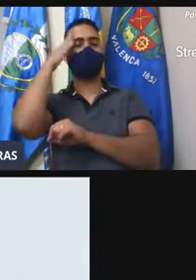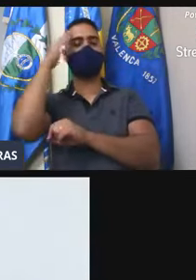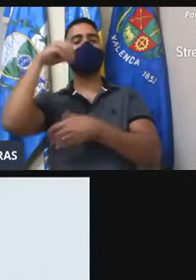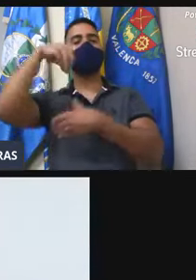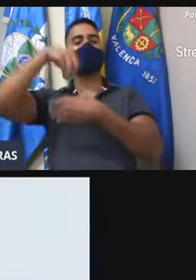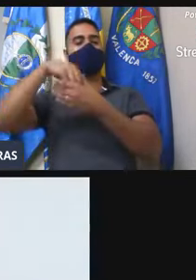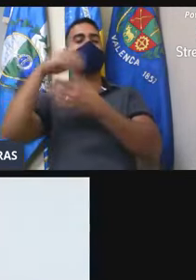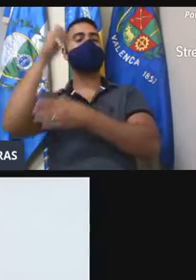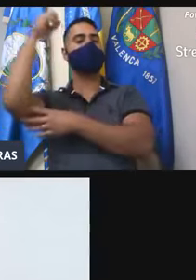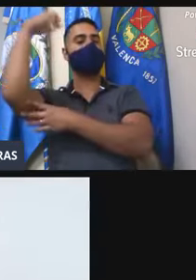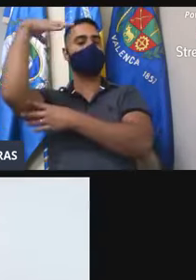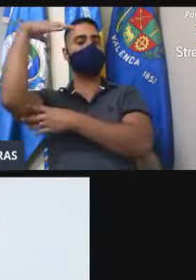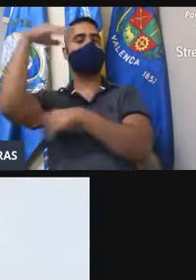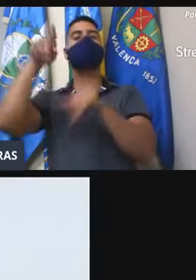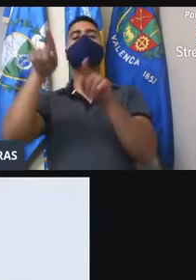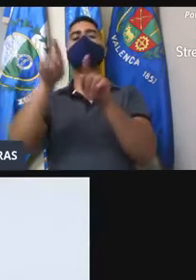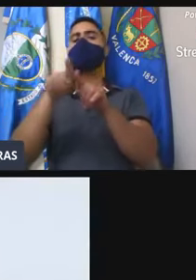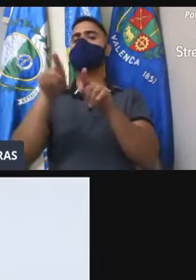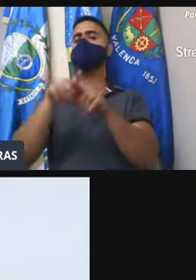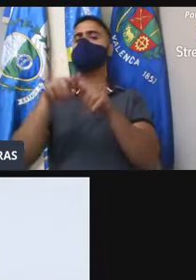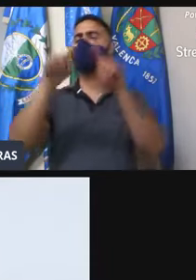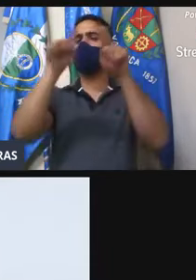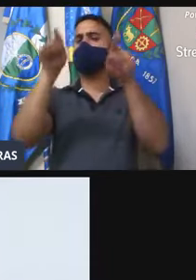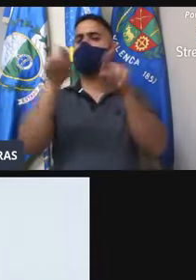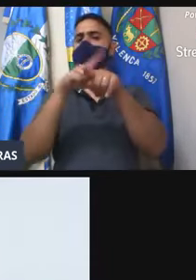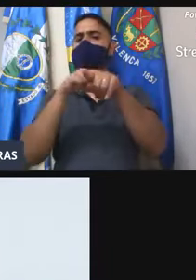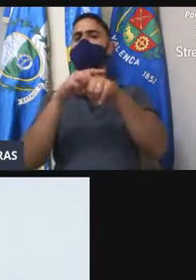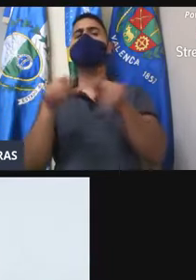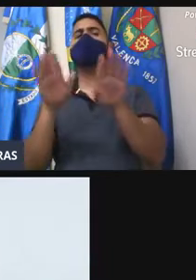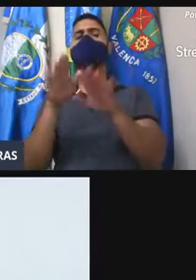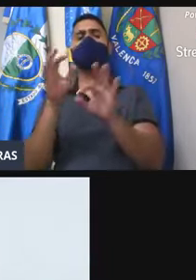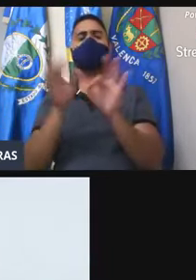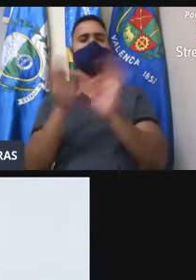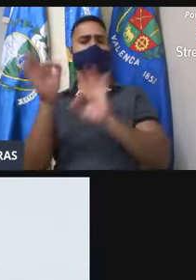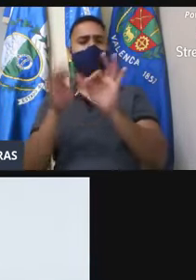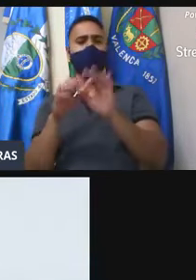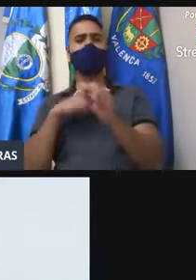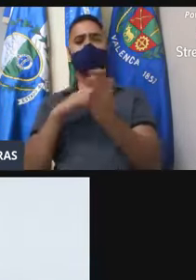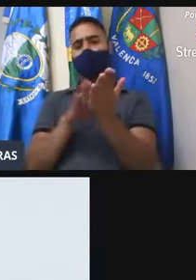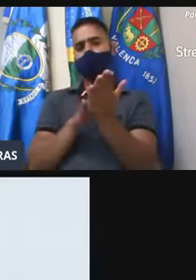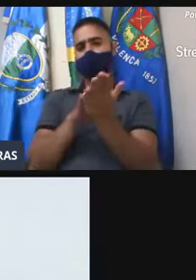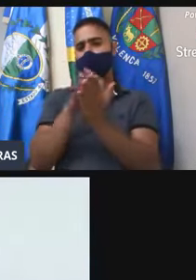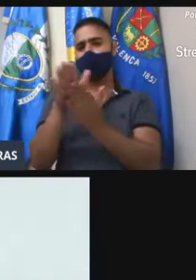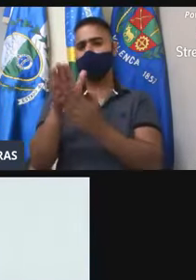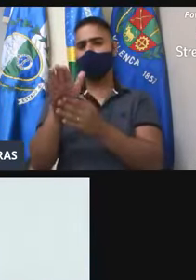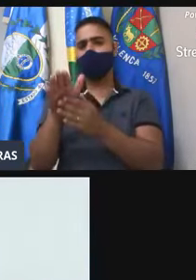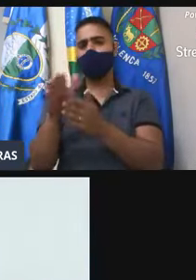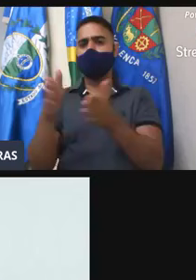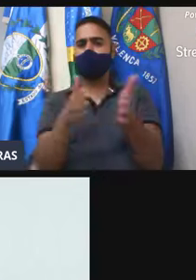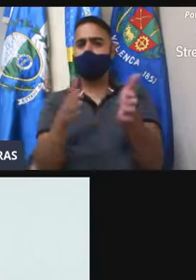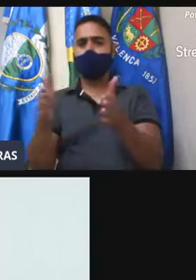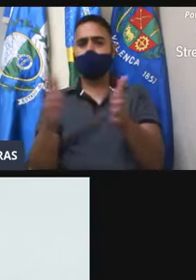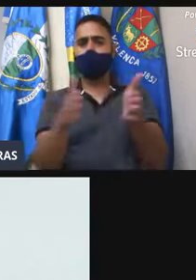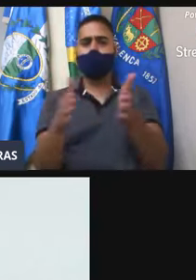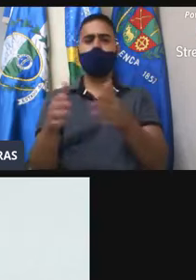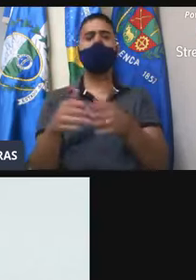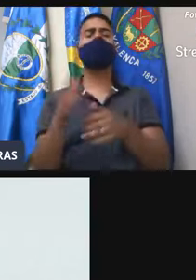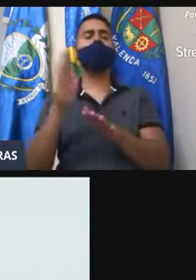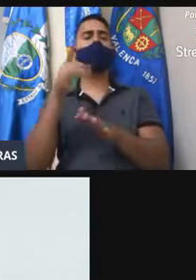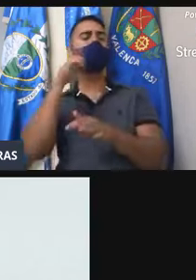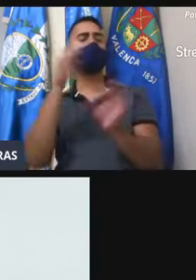poste, o novo relógio, já está tudo feito lá, tiramos o degrau, botamos uma rampa de acessibilidade lá. Então,